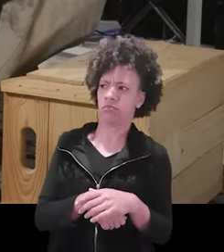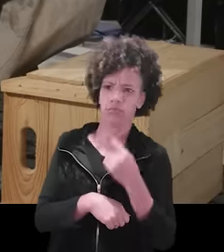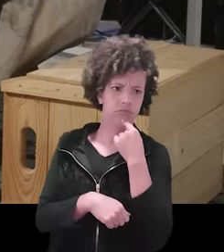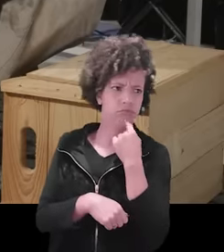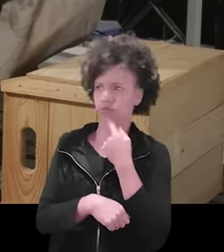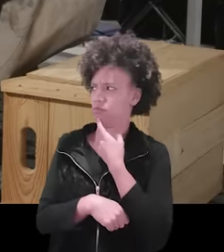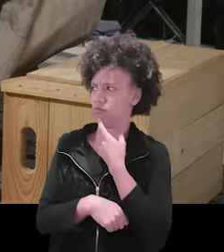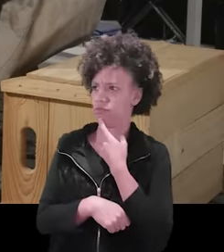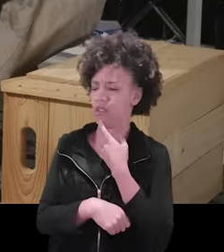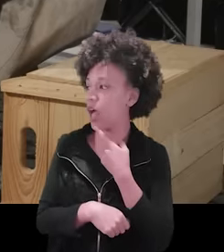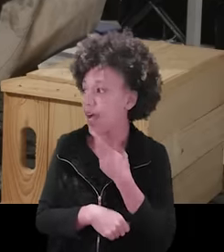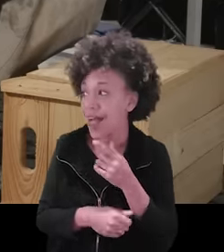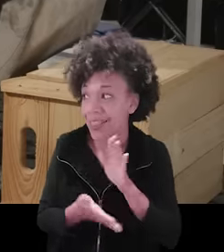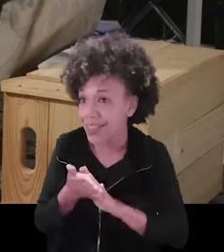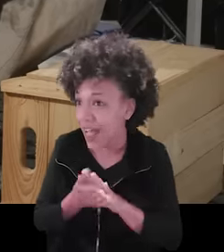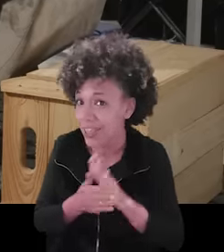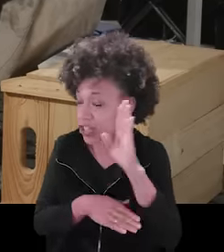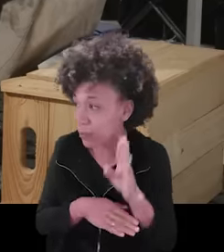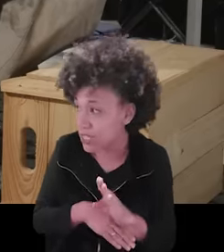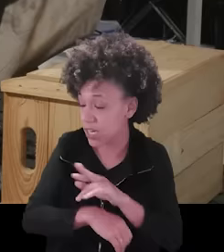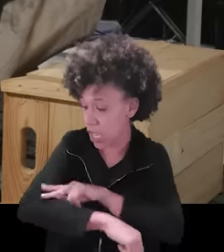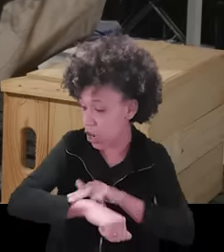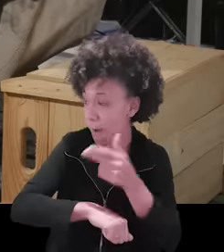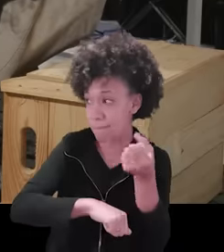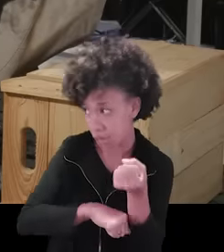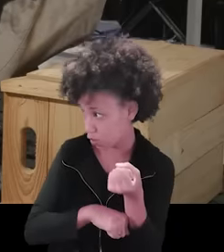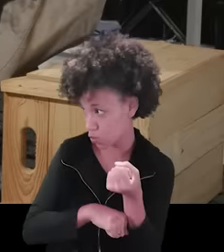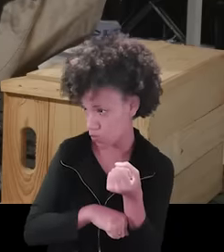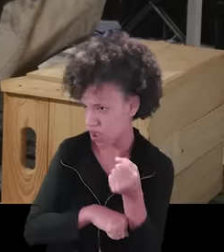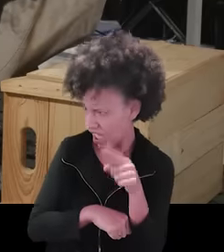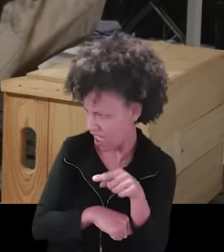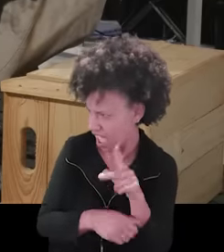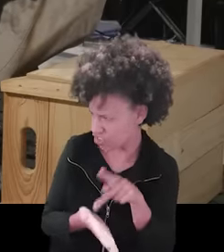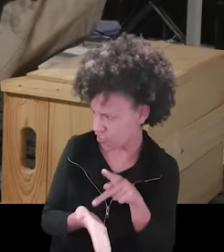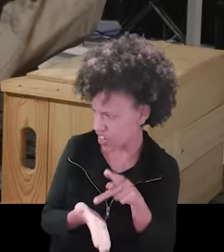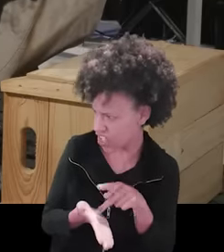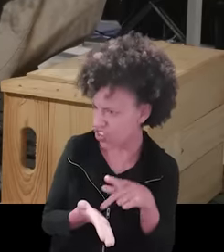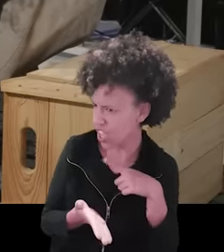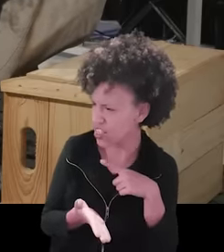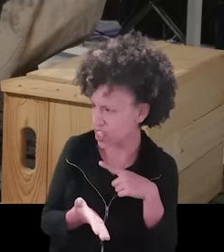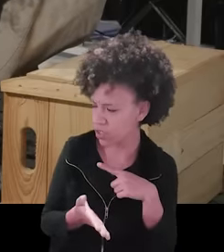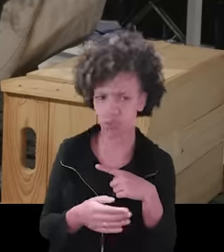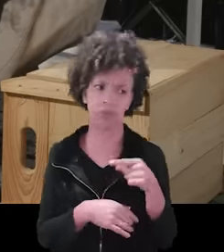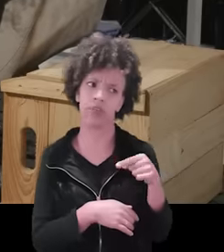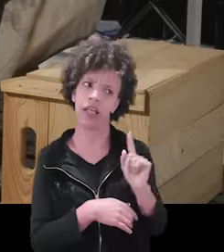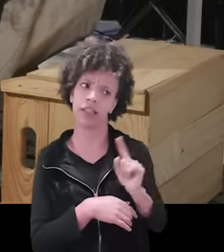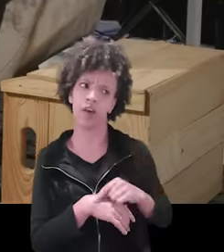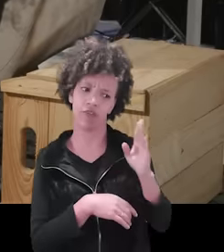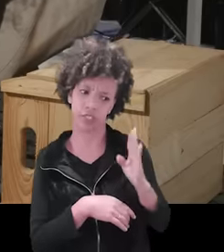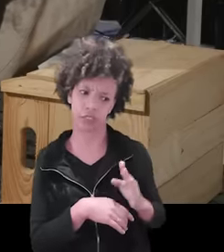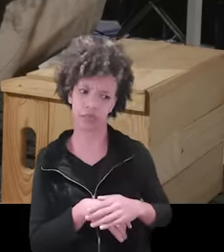doido eu fiquei eu fiquei assim haja nenhum Brasileiro lá é considerado branco é isso mesmo se existe essa coisa do tipo